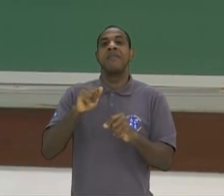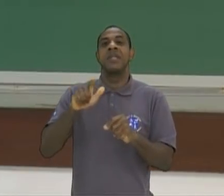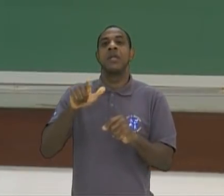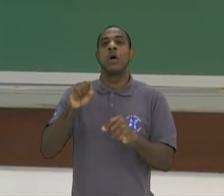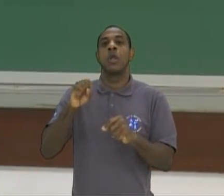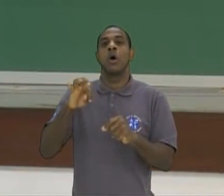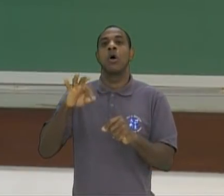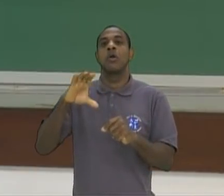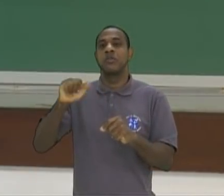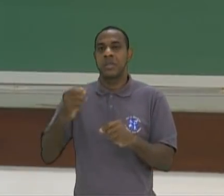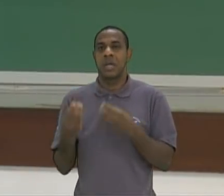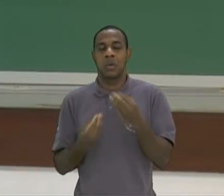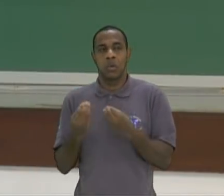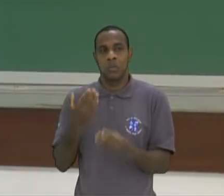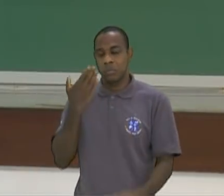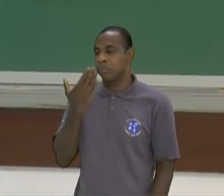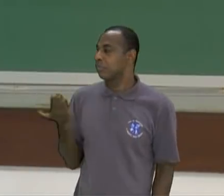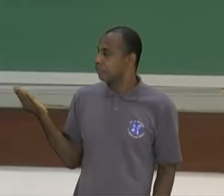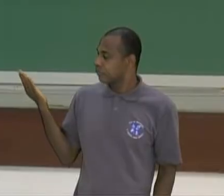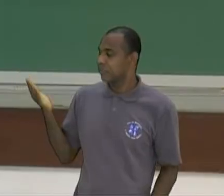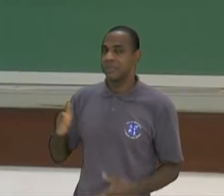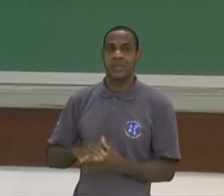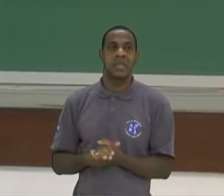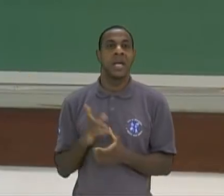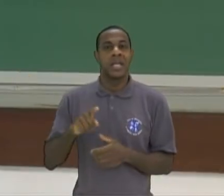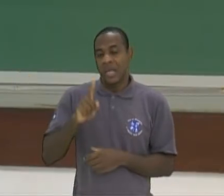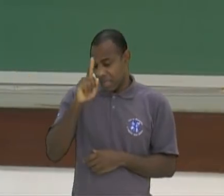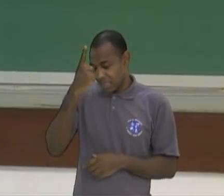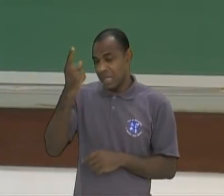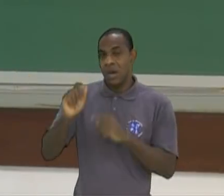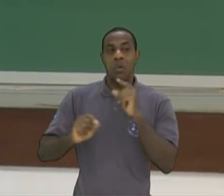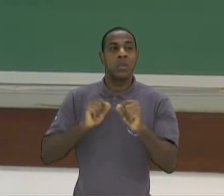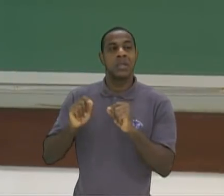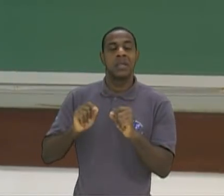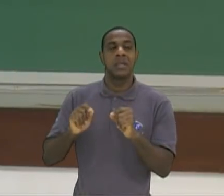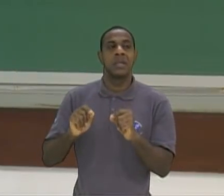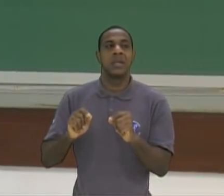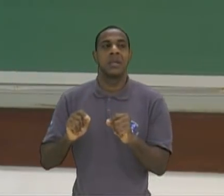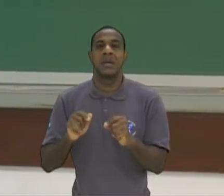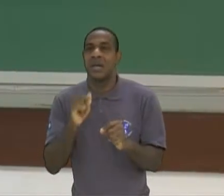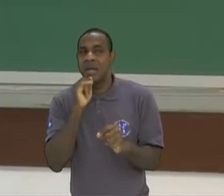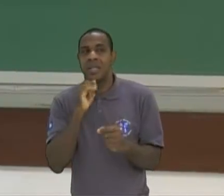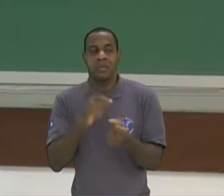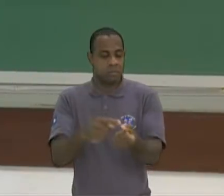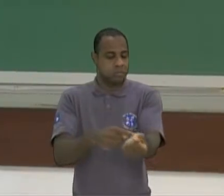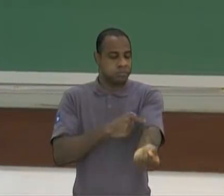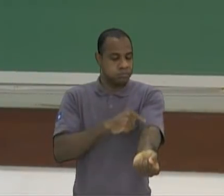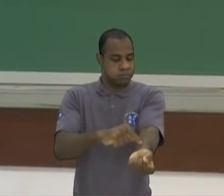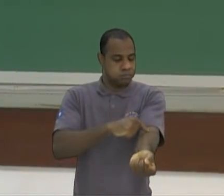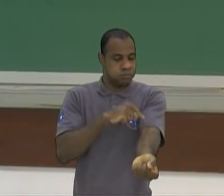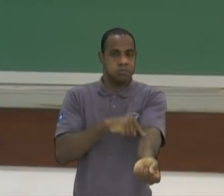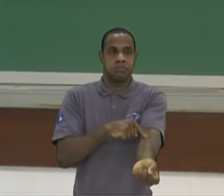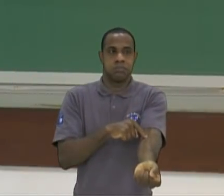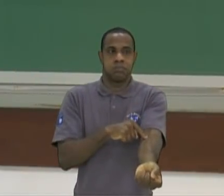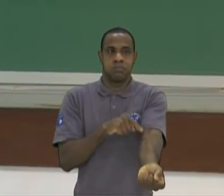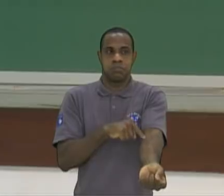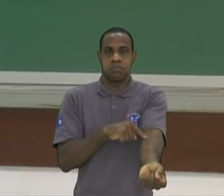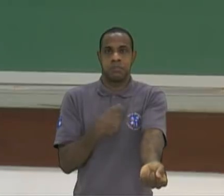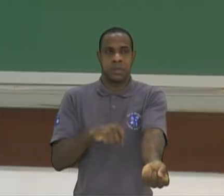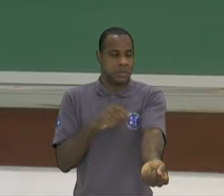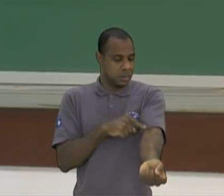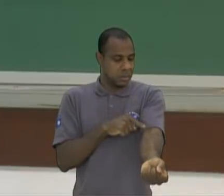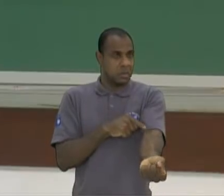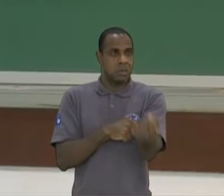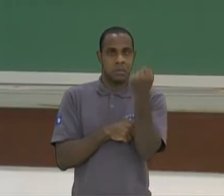se contrai. É justamente essa ideia que eu já coloquei a vocês. Então, dou ativo no músculo, a outra parte precisa se contrair,